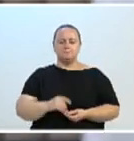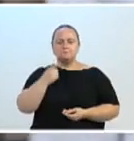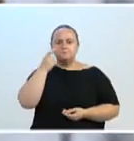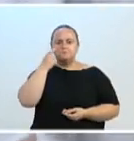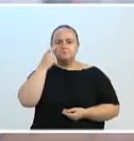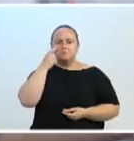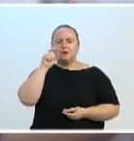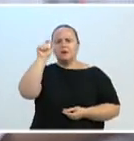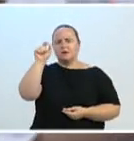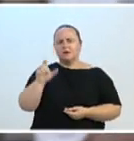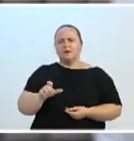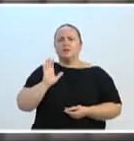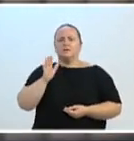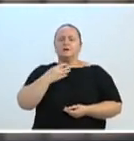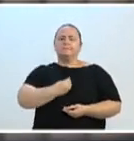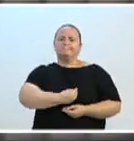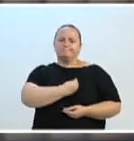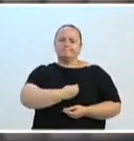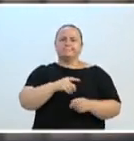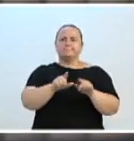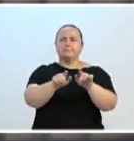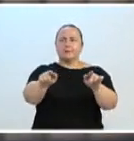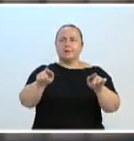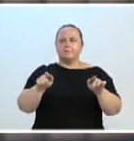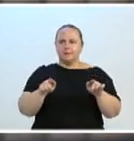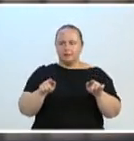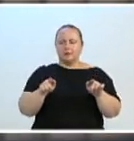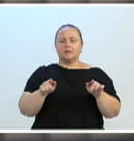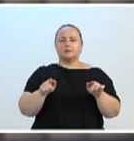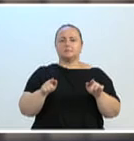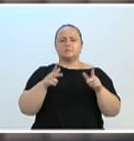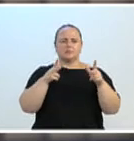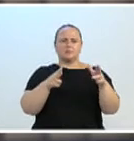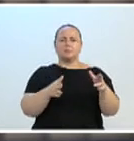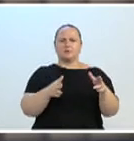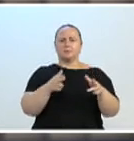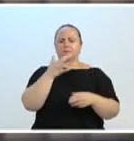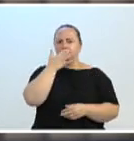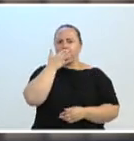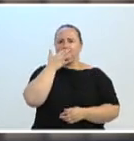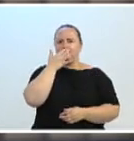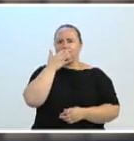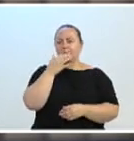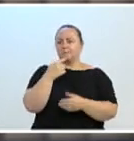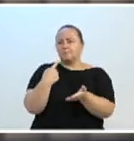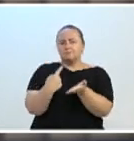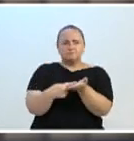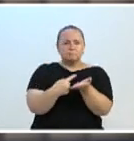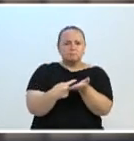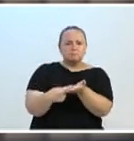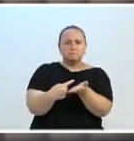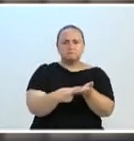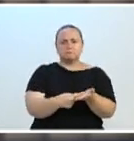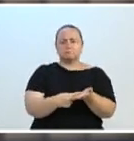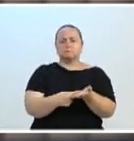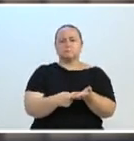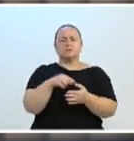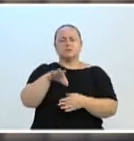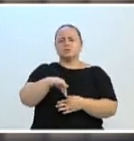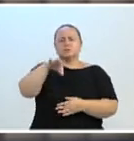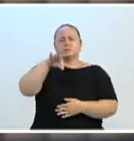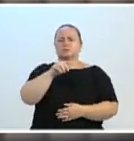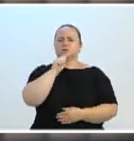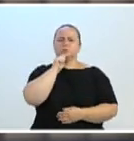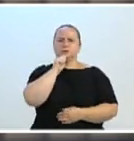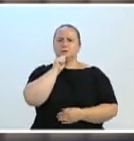estão consolidados, né? Eu acho que o vereador Almir também continua o mesmo cargo. Quem sabe a gente possa entrar no consenso de não fazer sorteio, porque